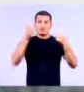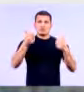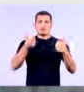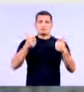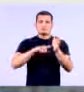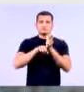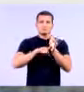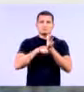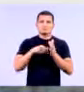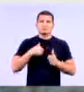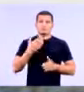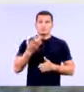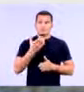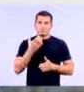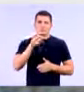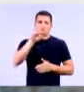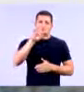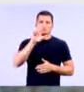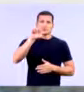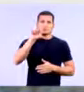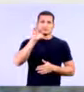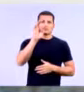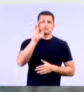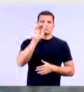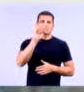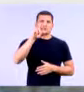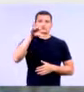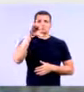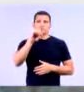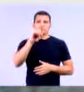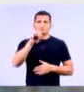pesquisa. Eu quero relatório